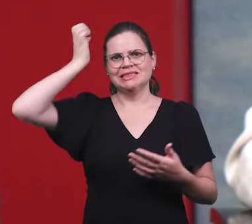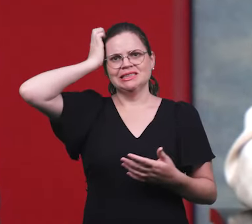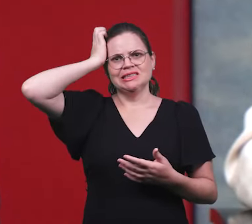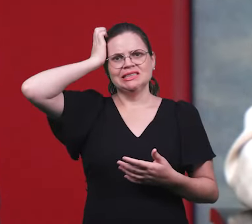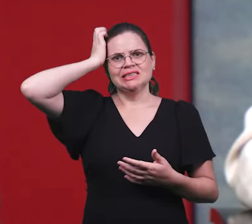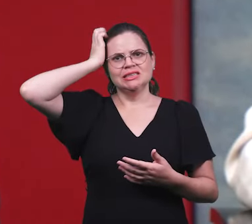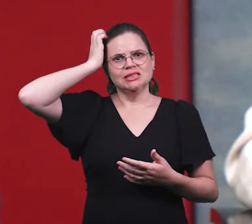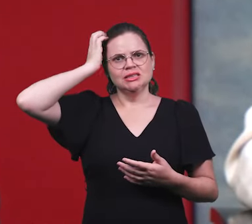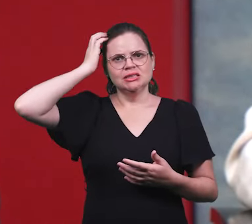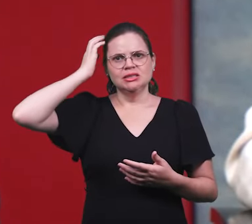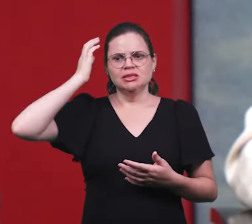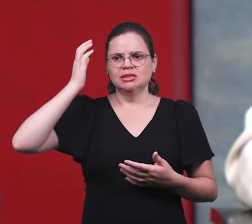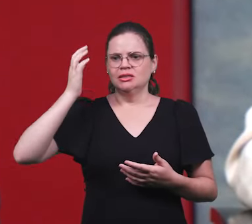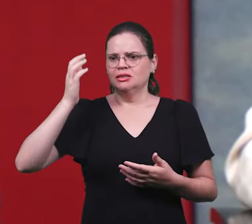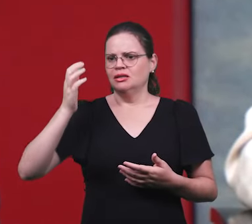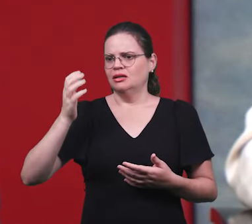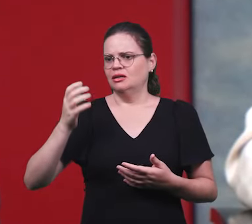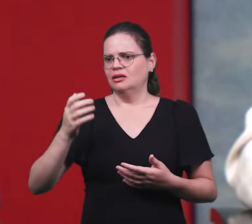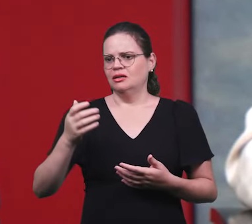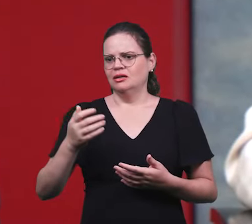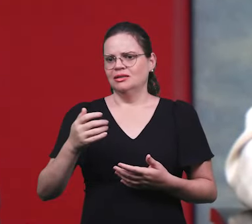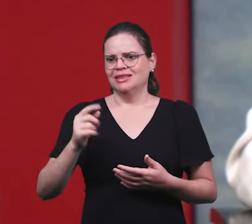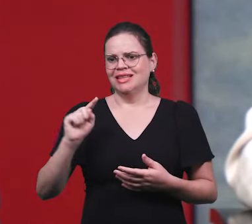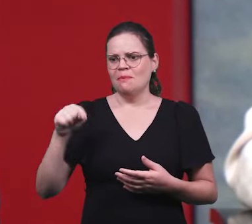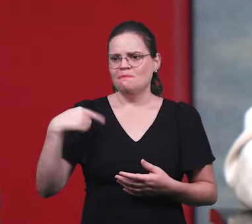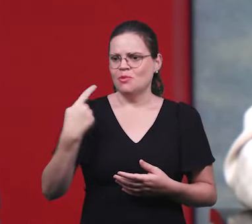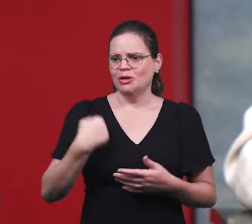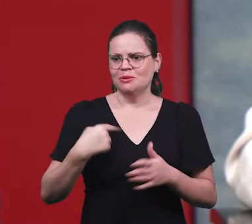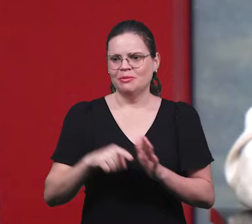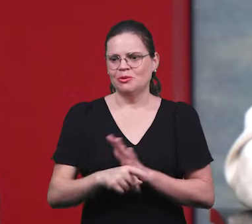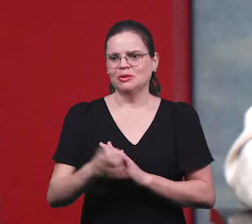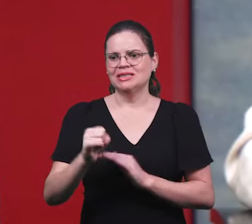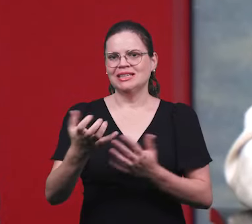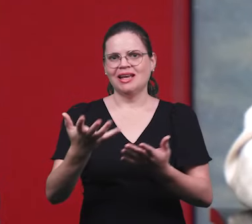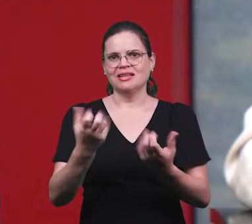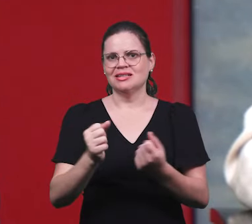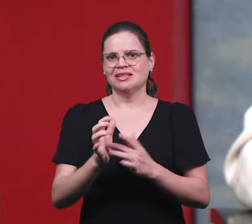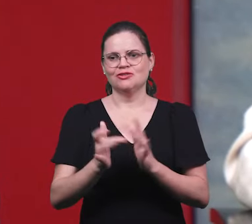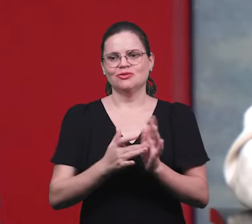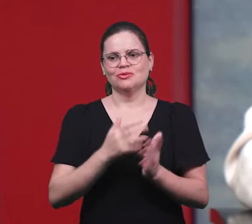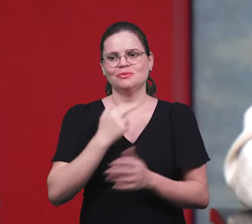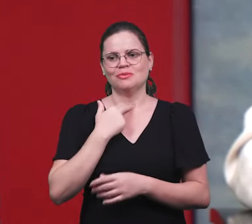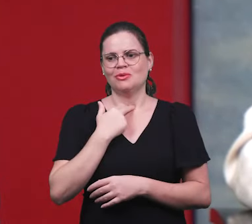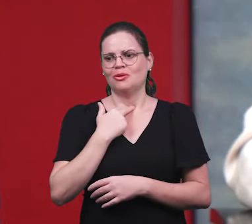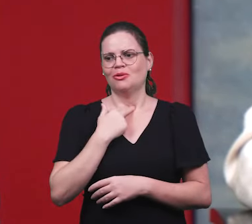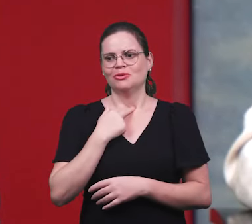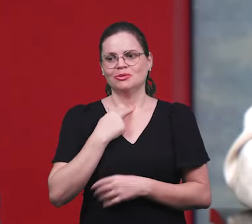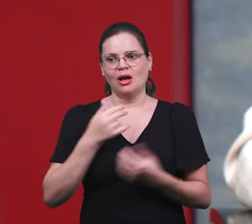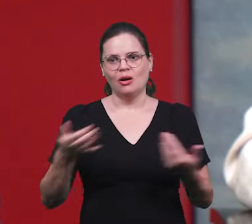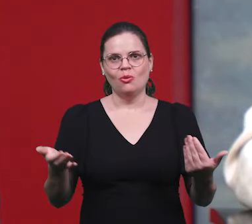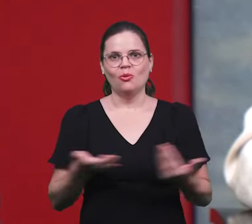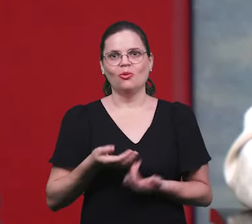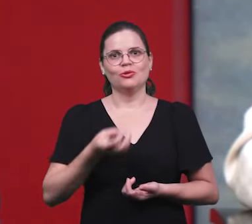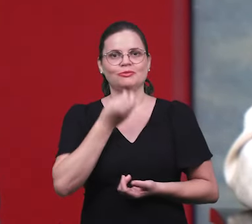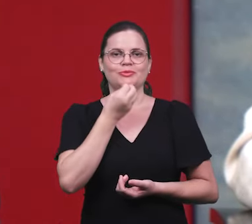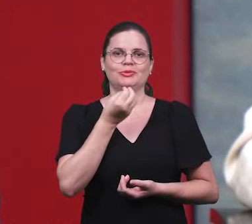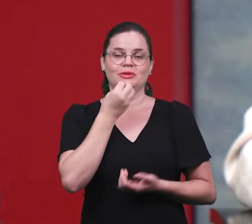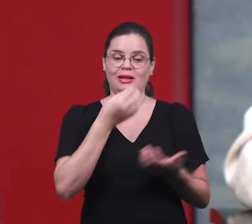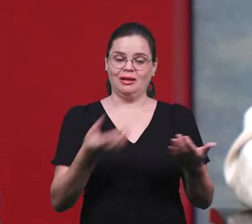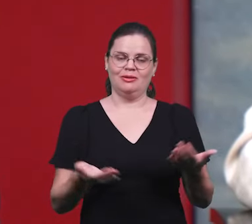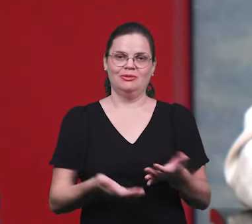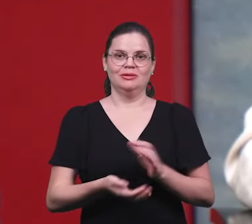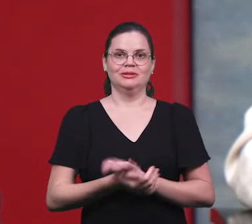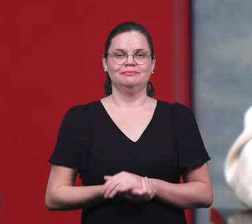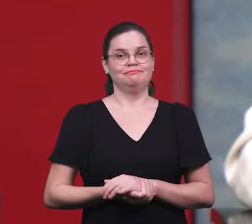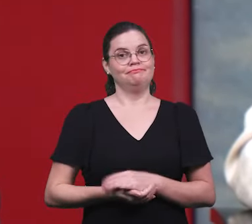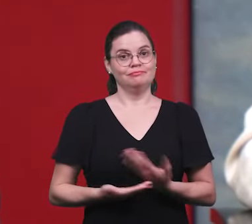grande, porque você não pode deixar para depois a pessoa ter uma oportunidade de ter um encontro com Deus. E Deus